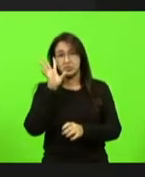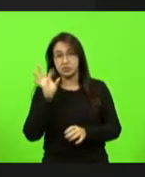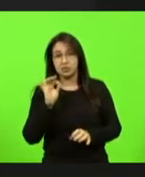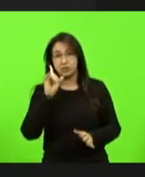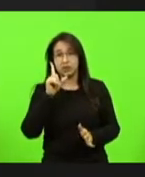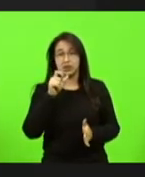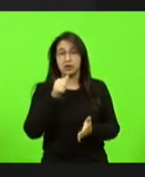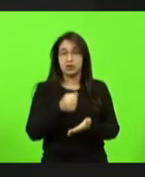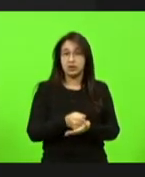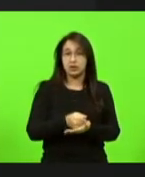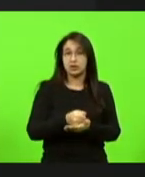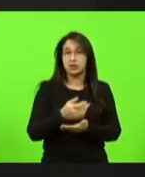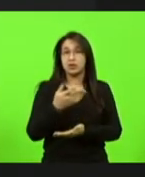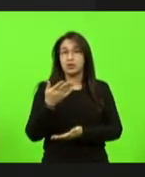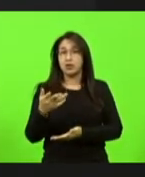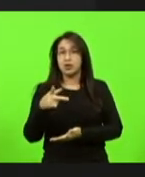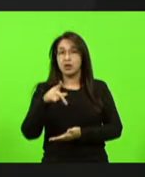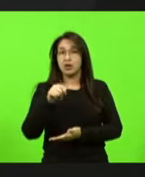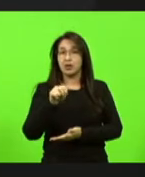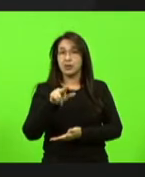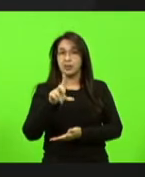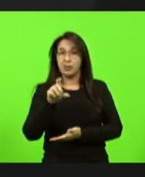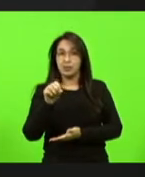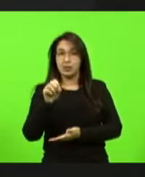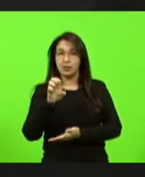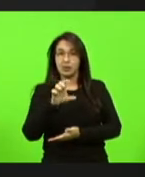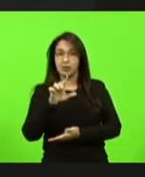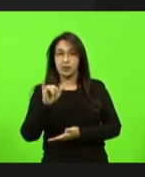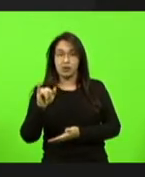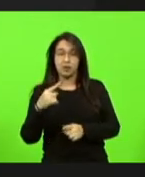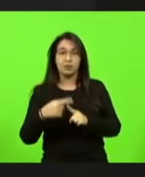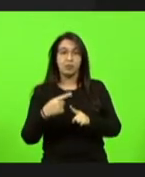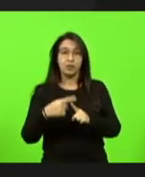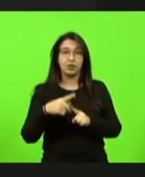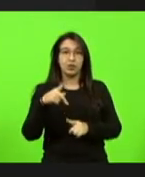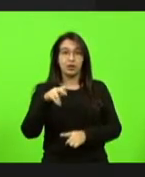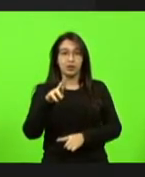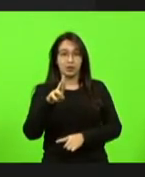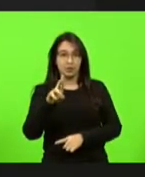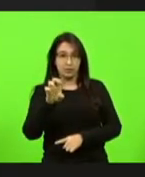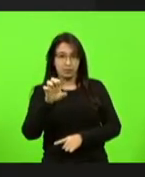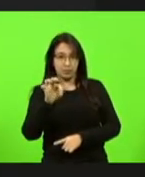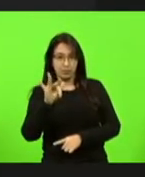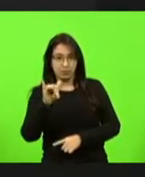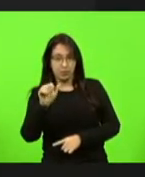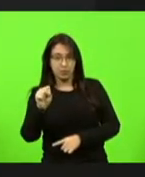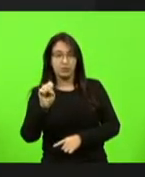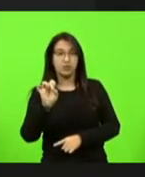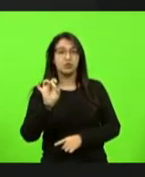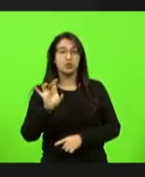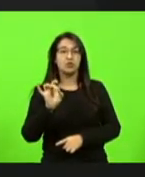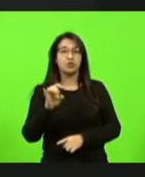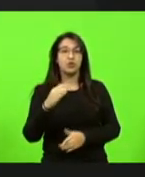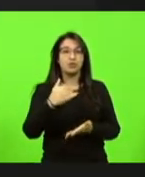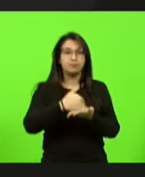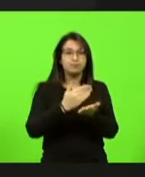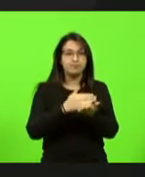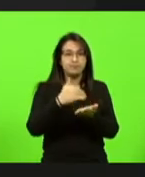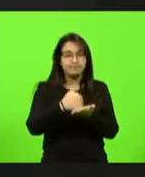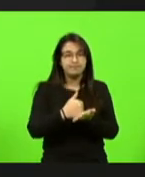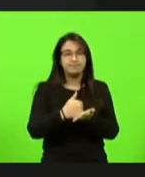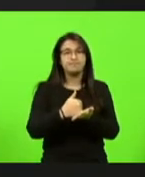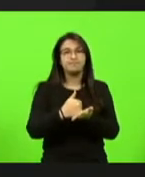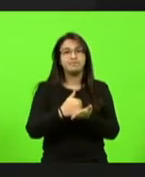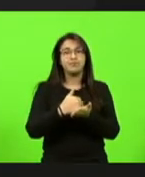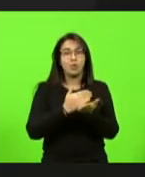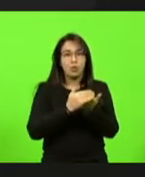Paulo Eli, uma vez que o Prefis só autoriza o parcelamento de débitos com o Estado de